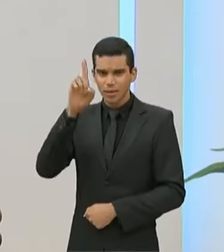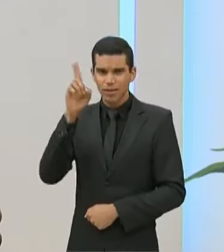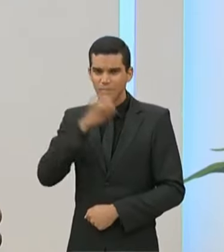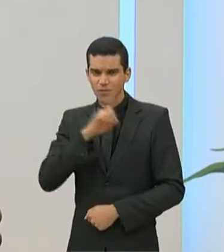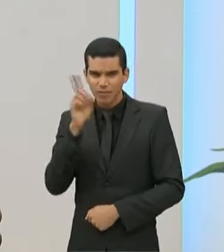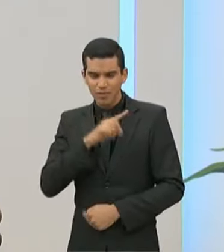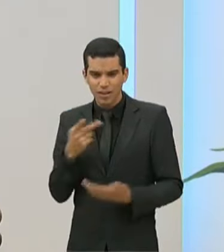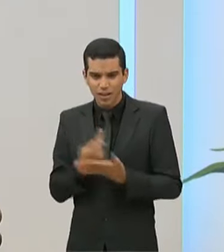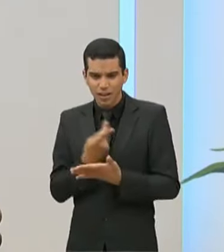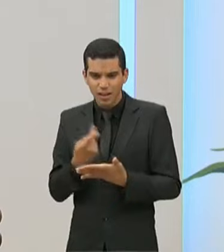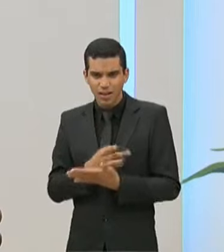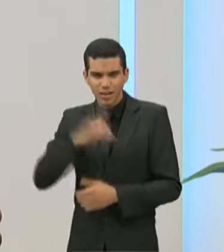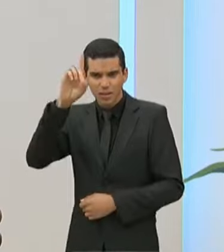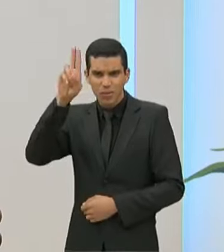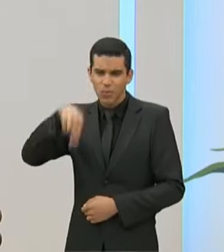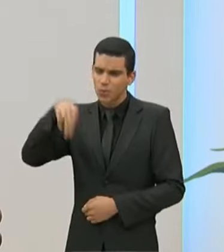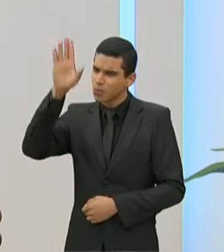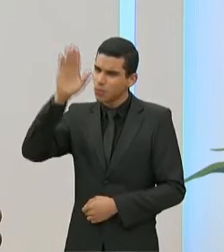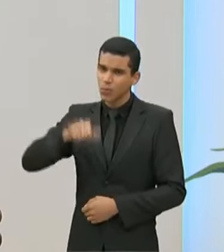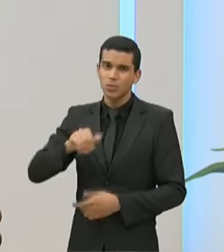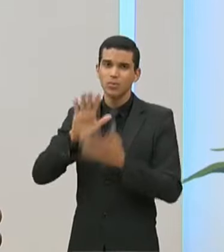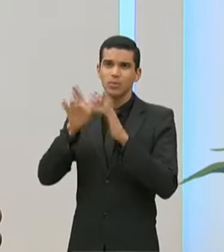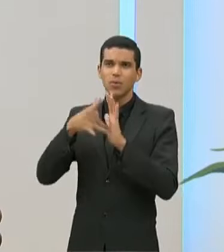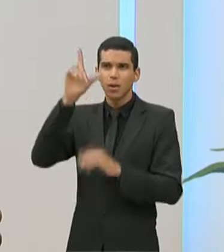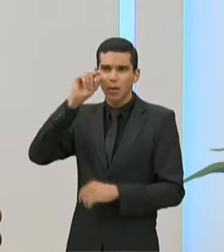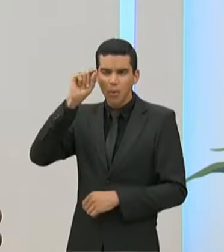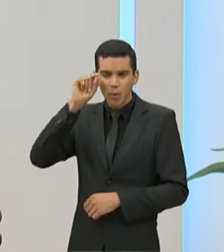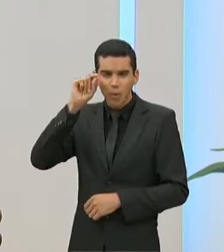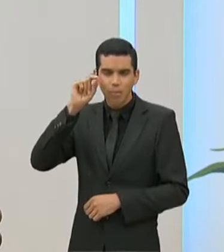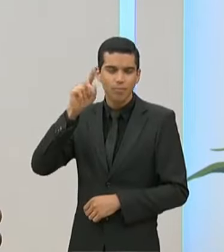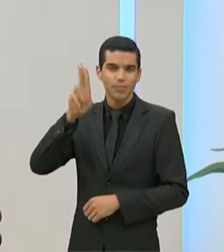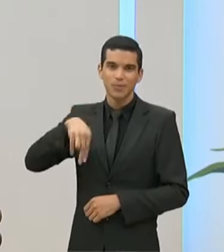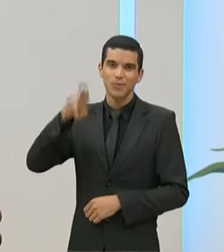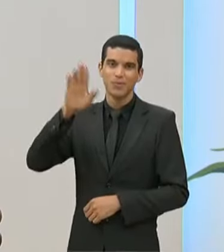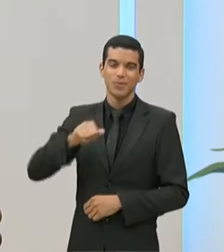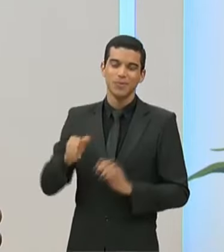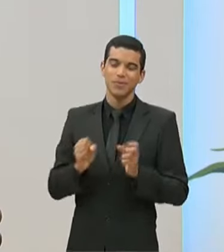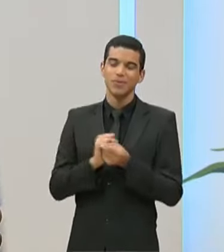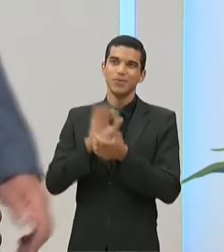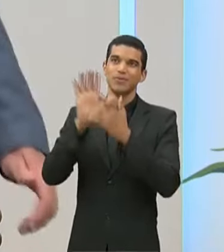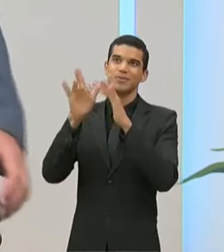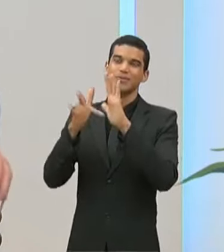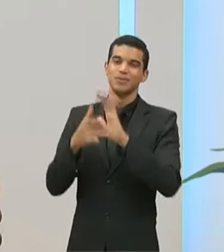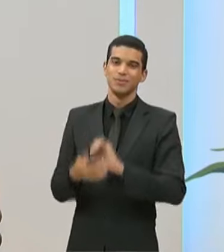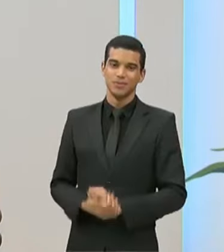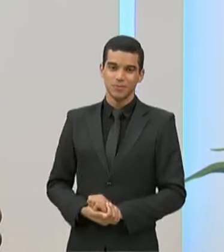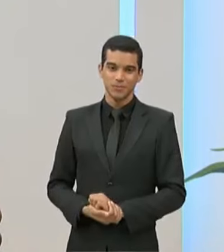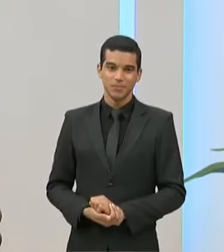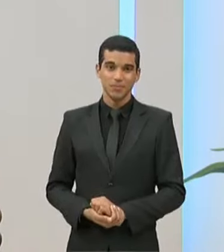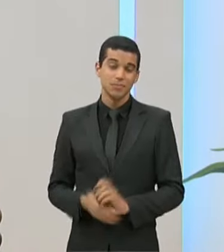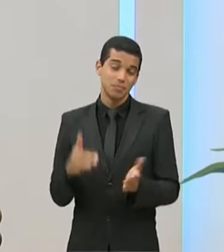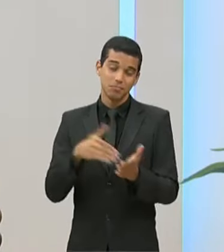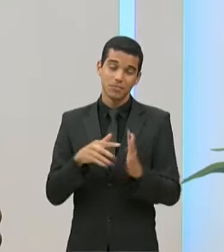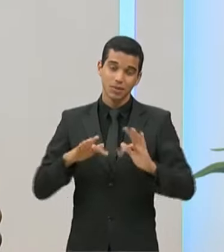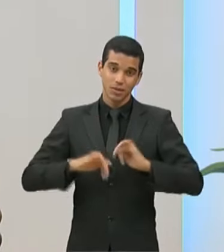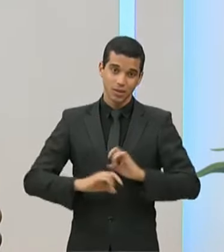não falta, não cochila e nem dorme. Louvado seja o nome do Senhor. Por fim,